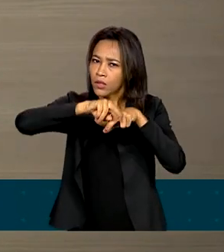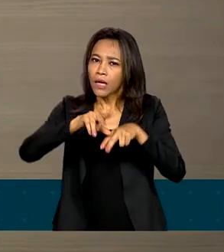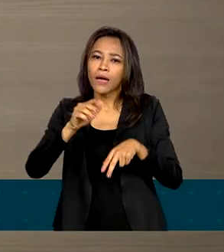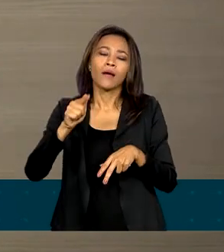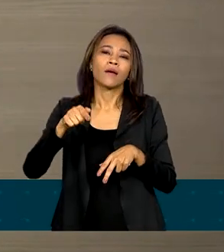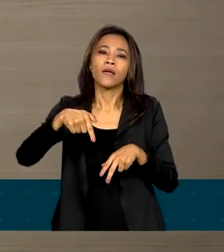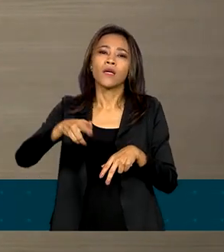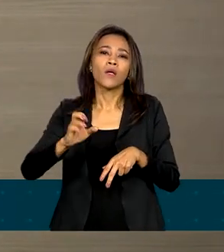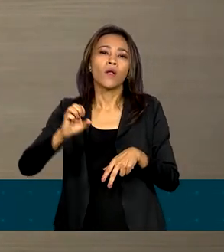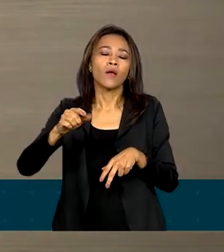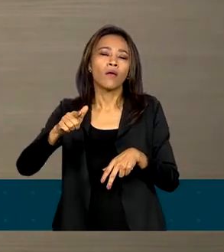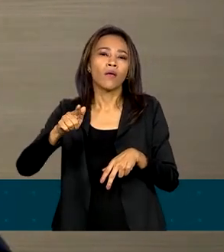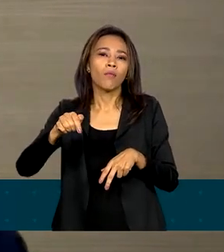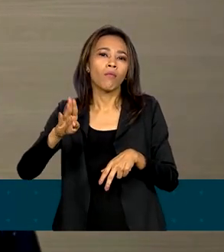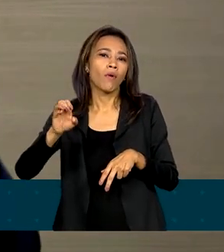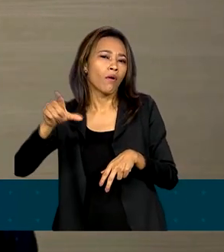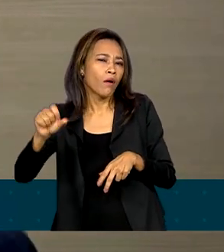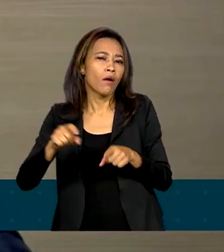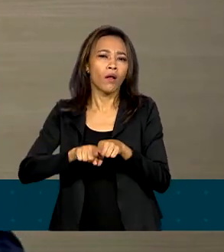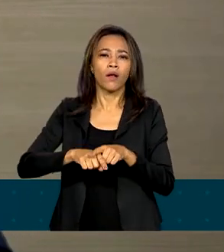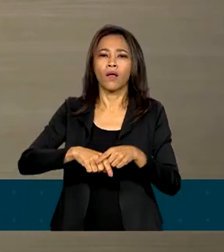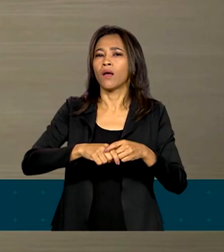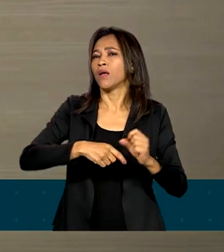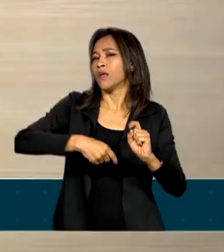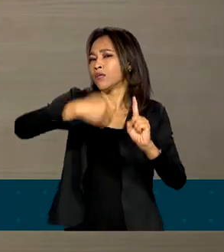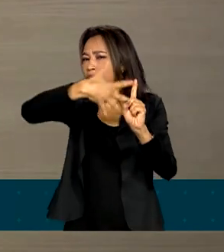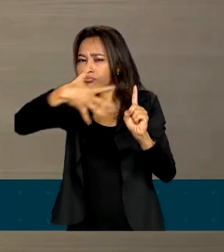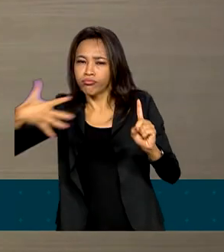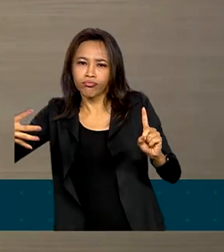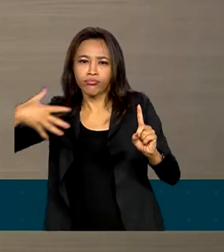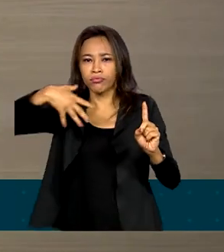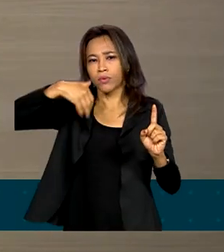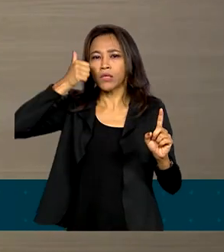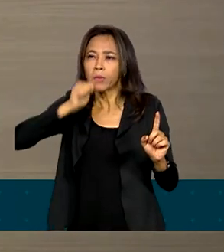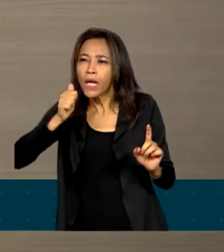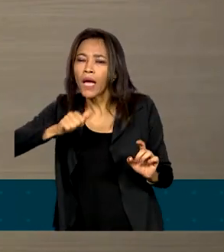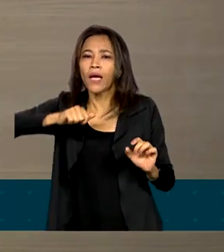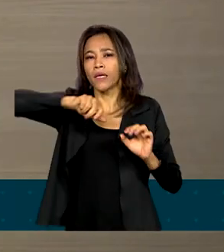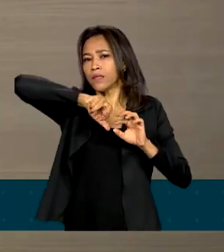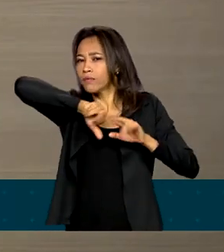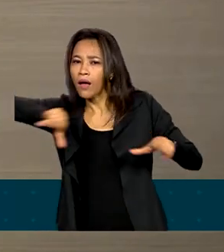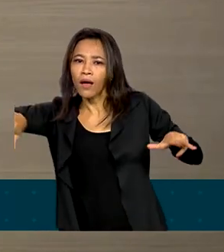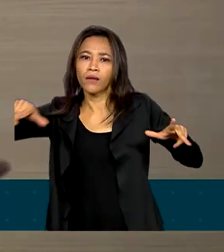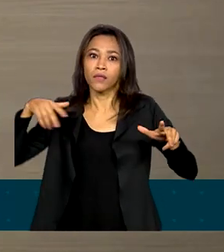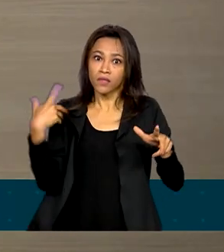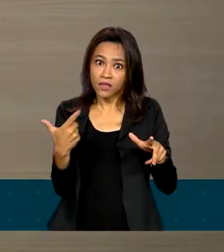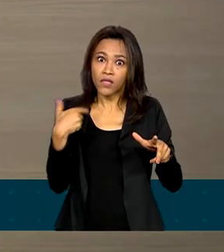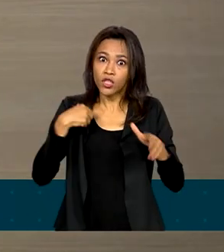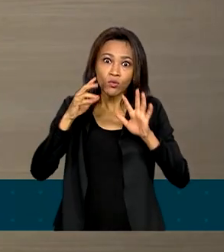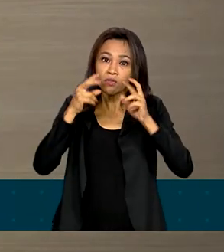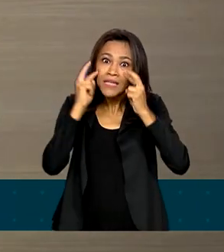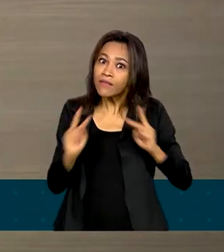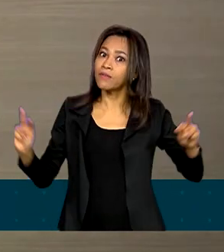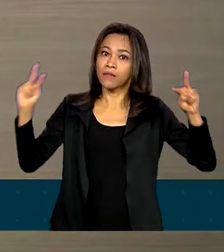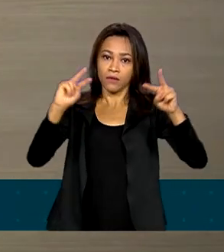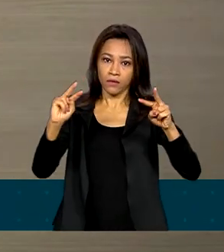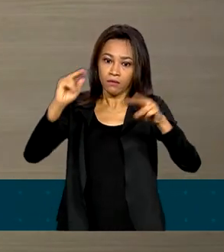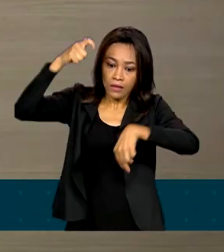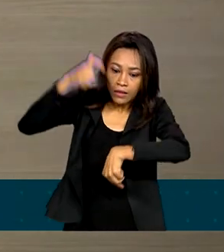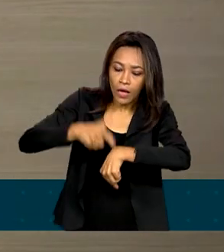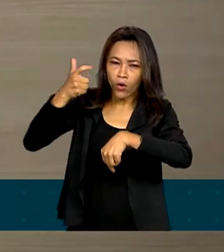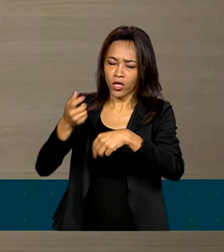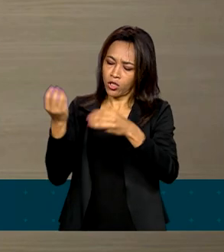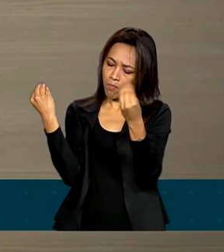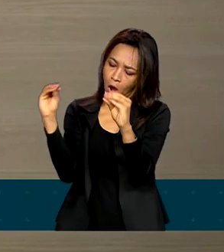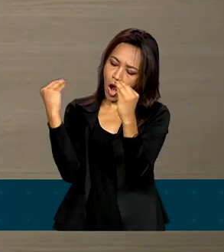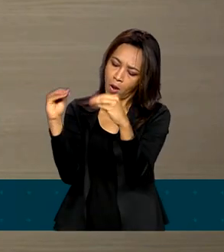mulheres, dos LGBTQI+. Se a gente não estiver enxergando isso na hora de formular a política pública, na hora